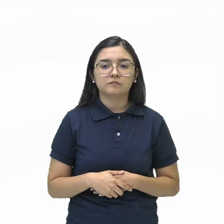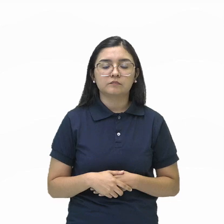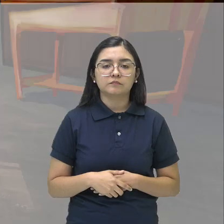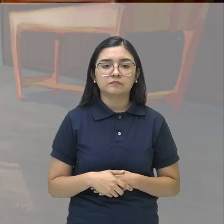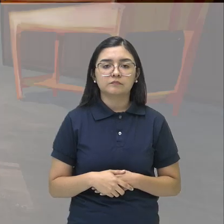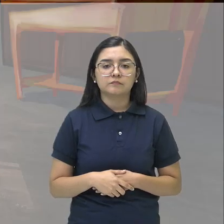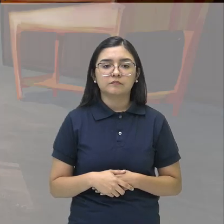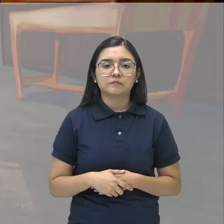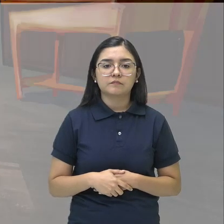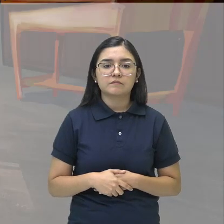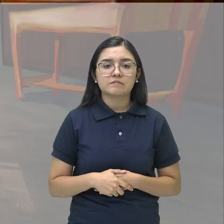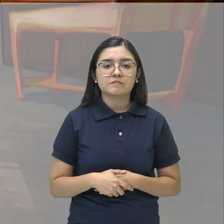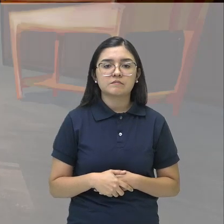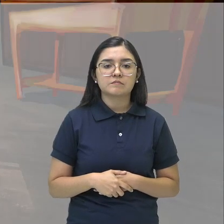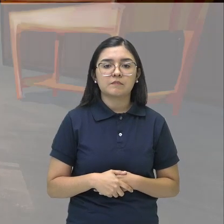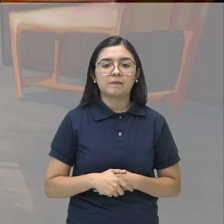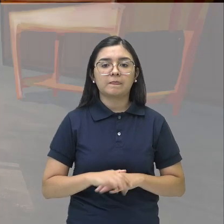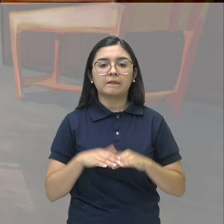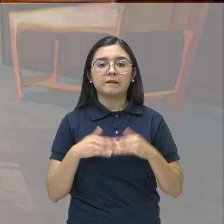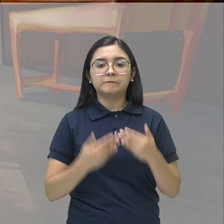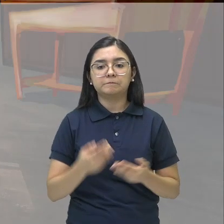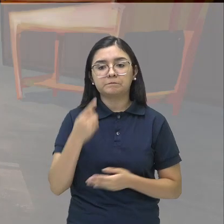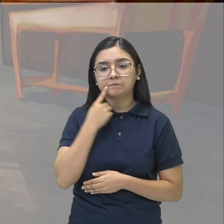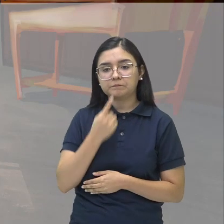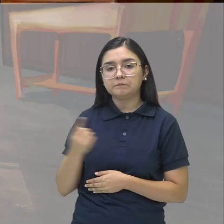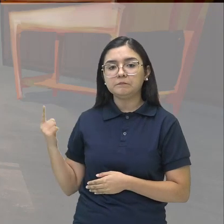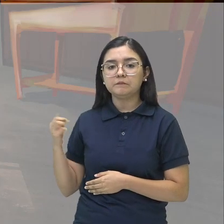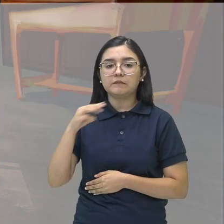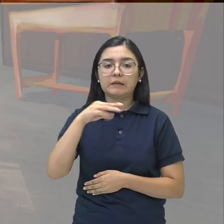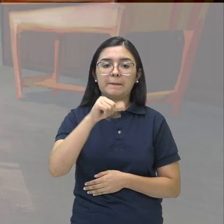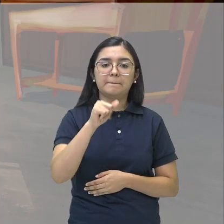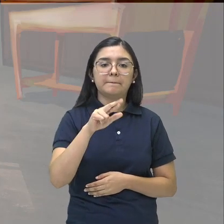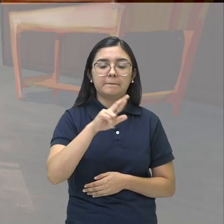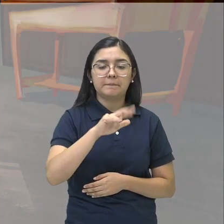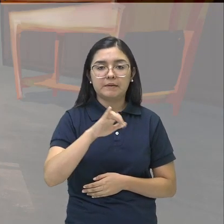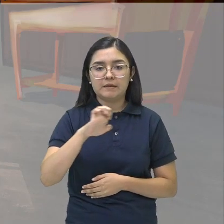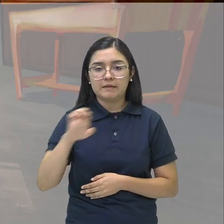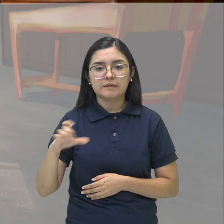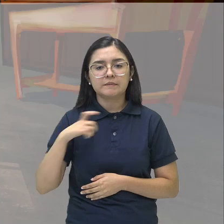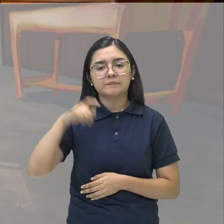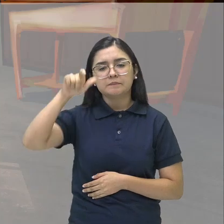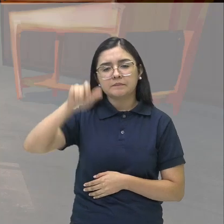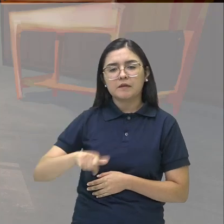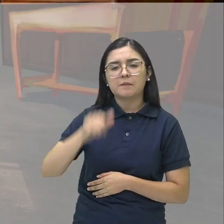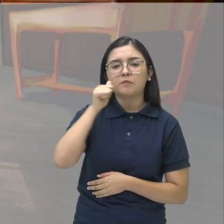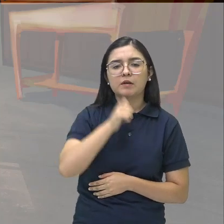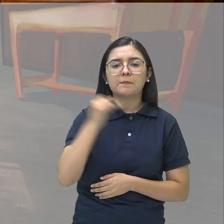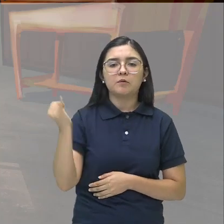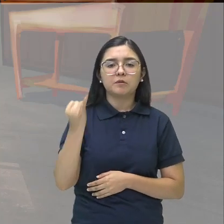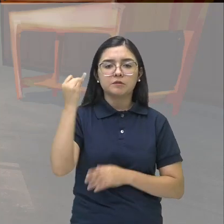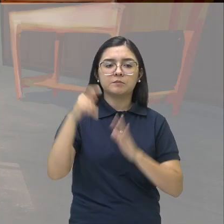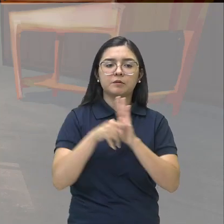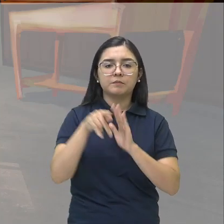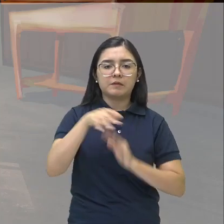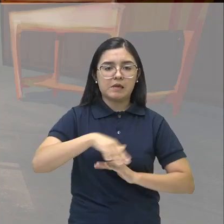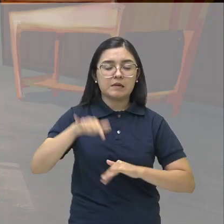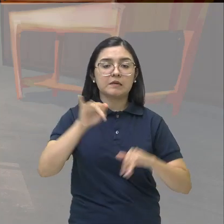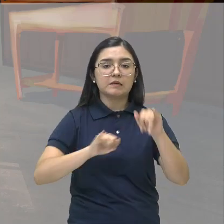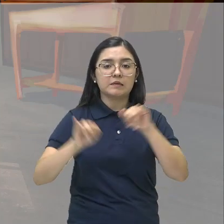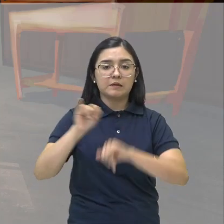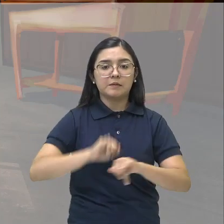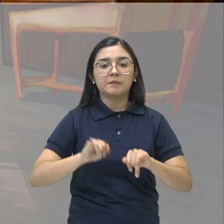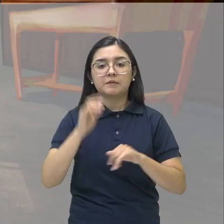Vamos lá, né? Então, gente, apresento a vocês a Marie, essa figura tão importante aqui na química, tá?